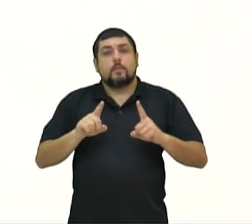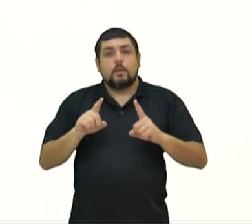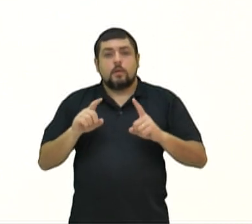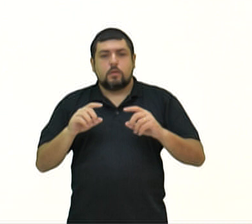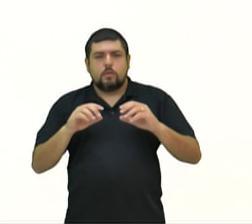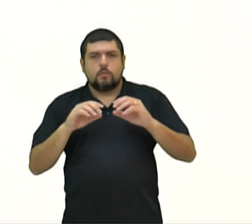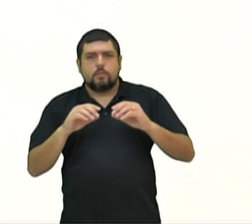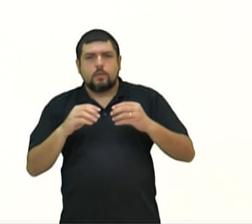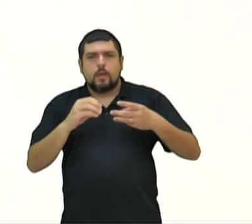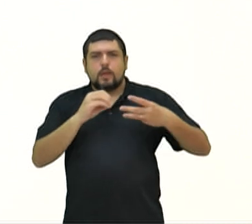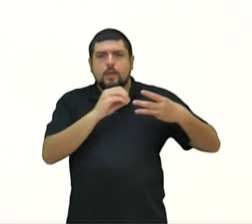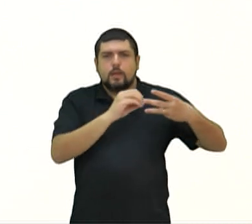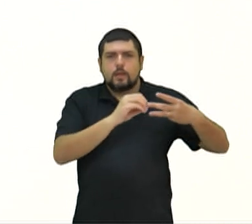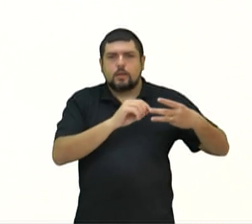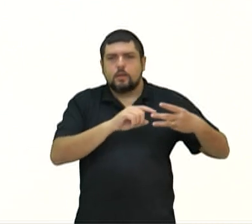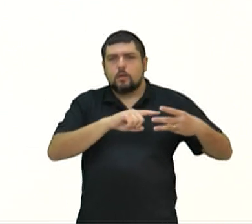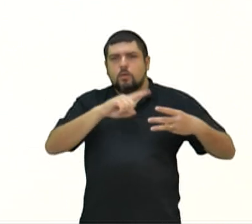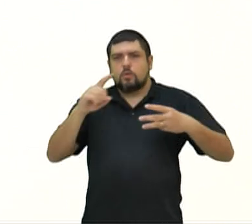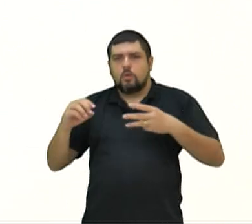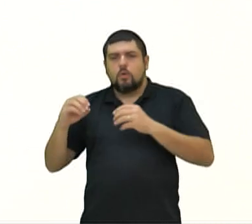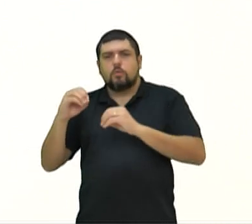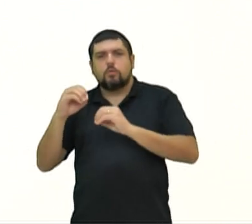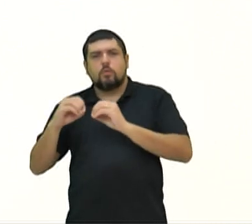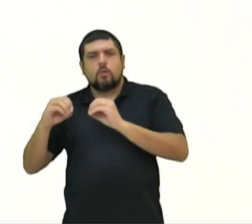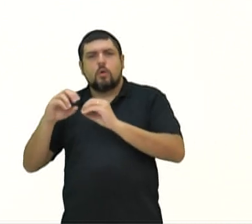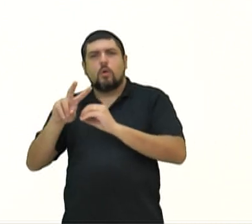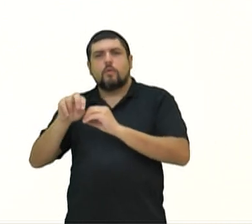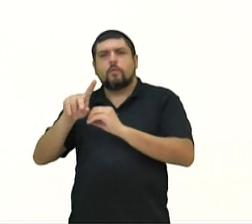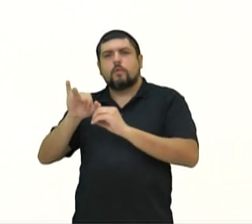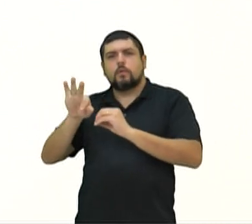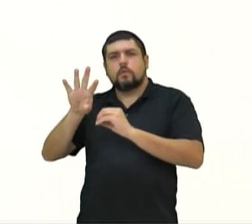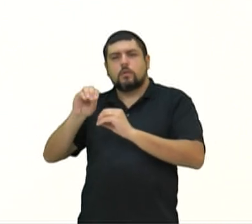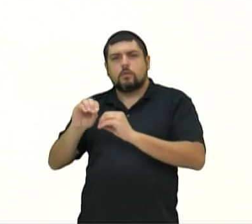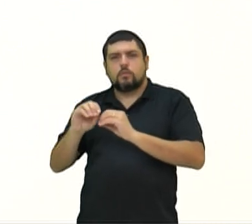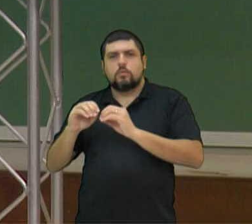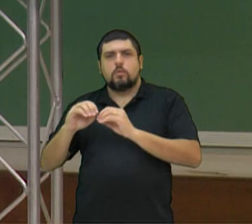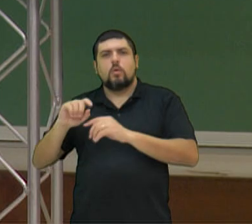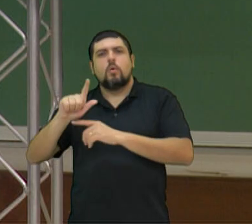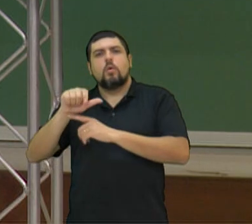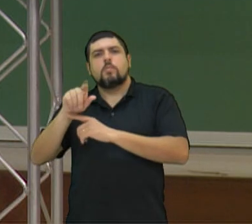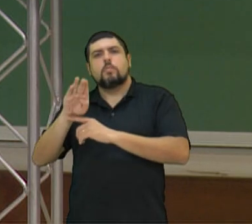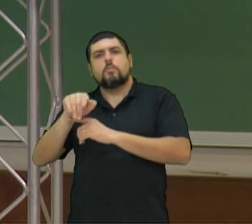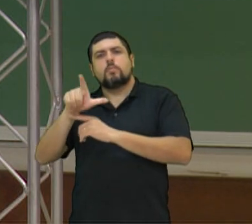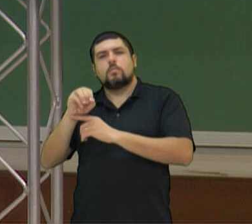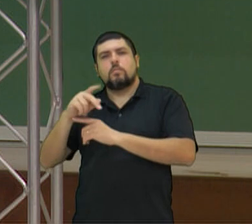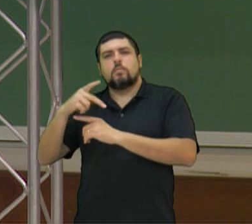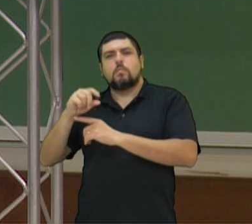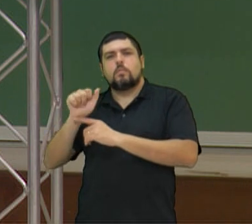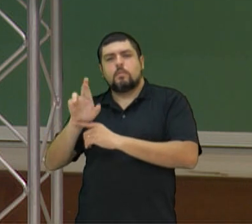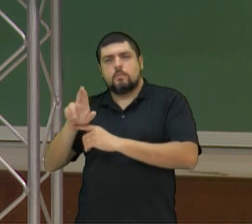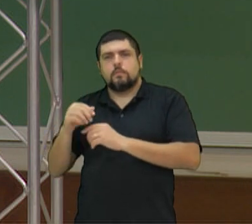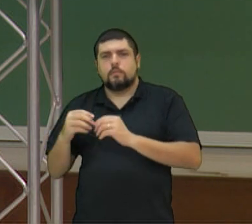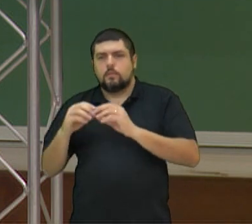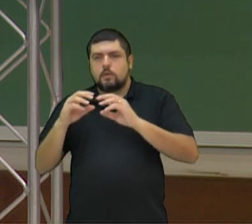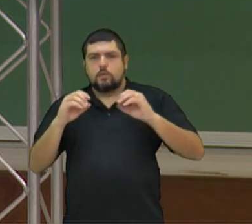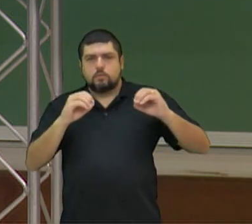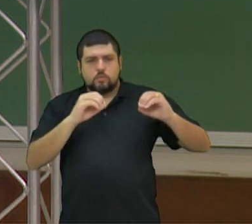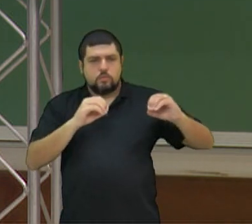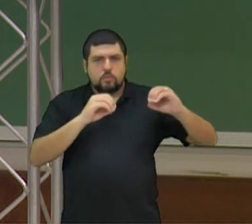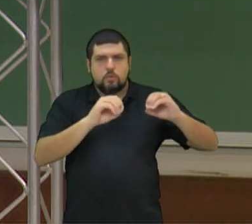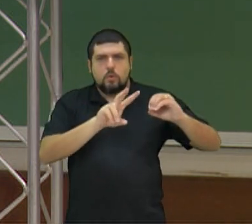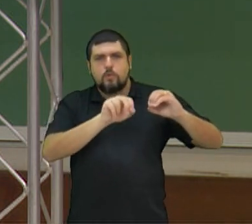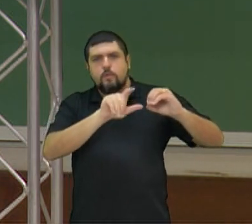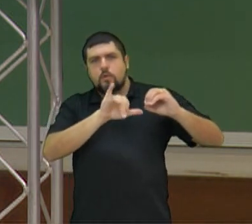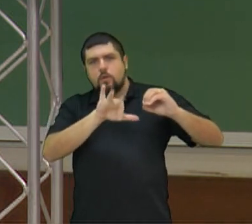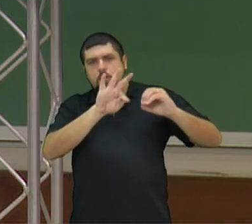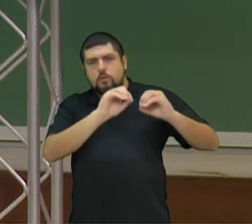uma célula e outra, entre um ovócito e aquilo que a gente vai chamar de glóbulo polar. Ou seja, o ovócito ele vai adquirir, além do material